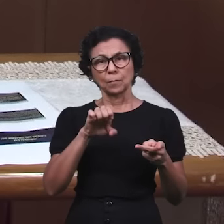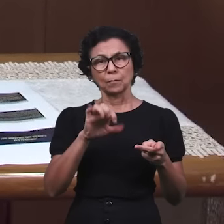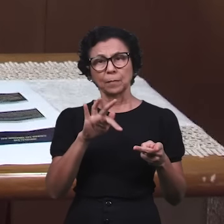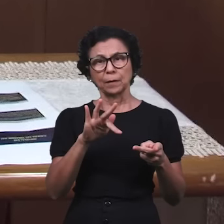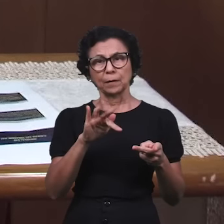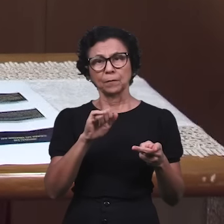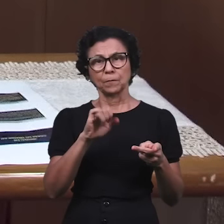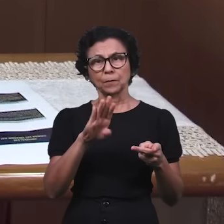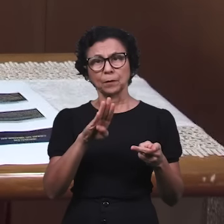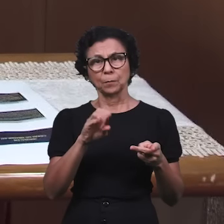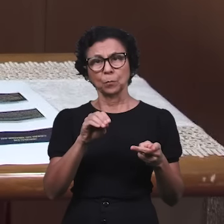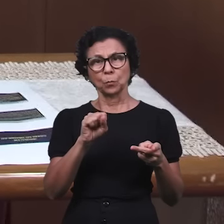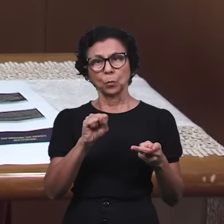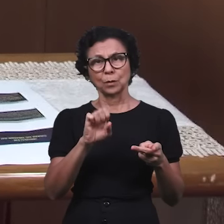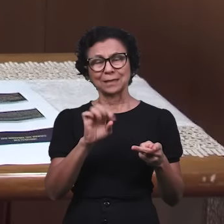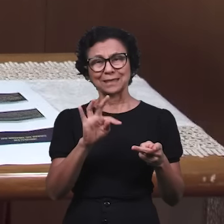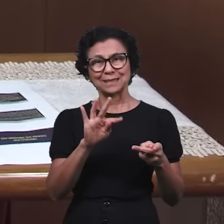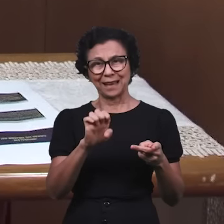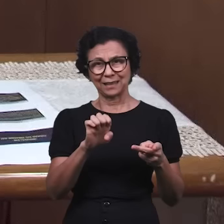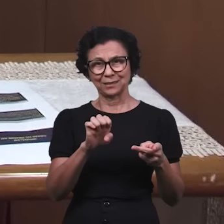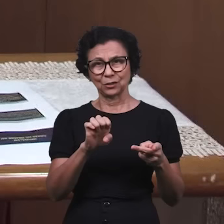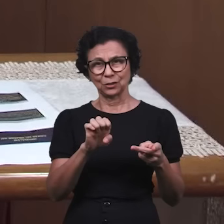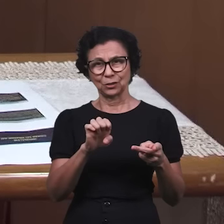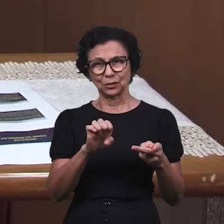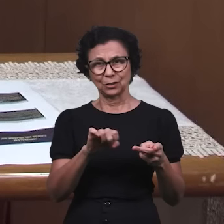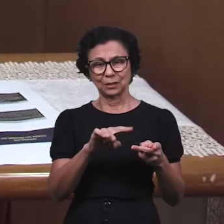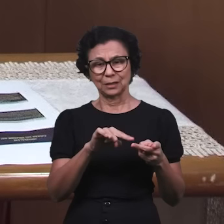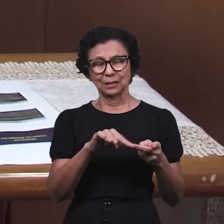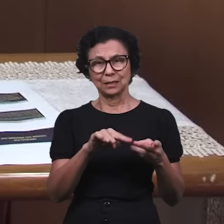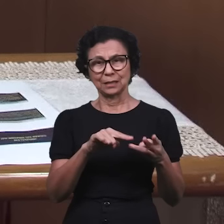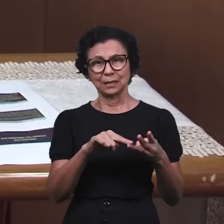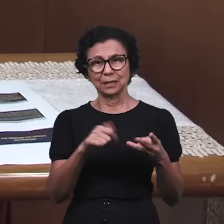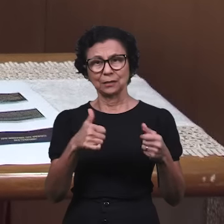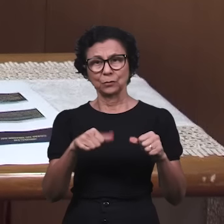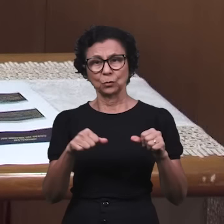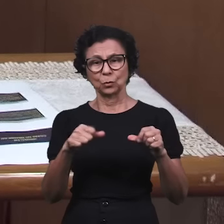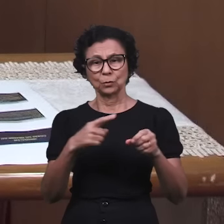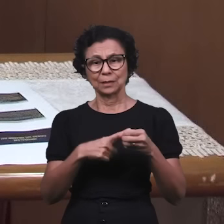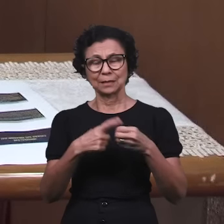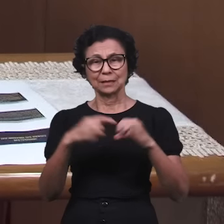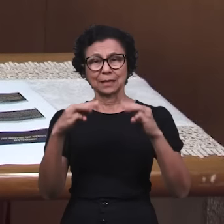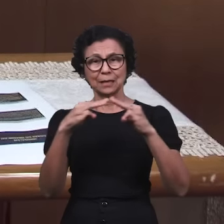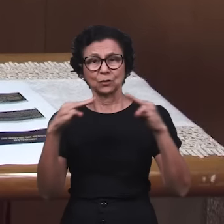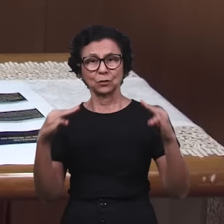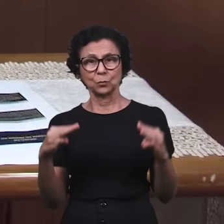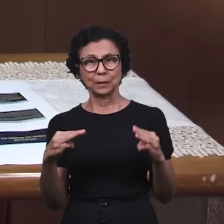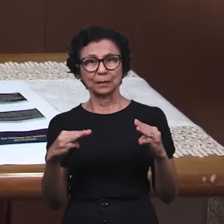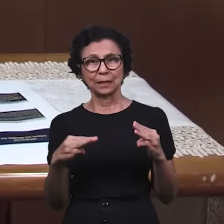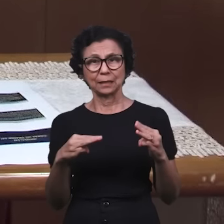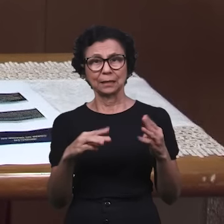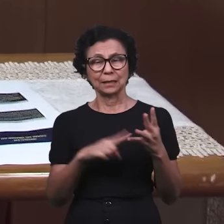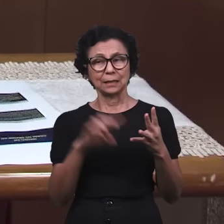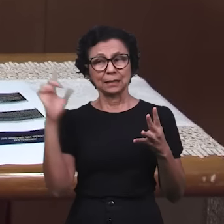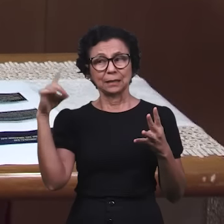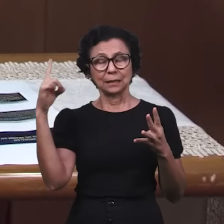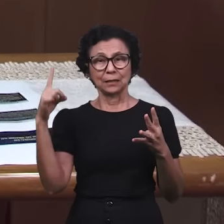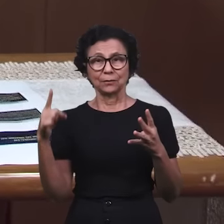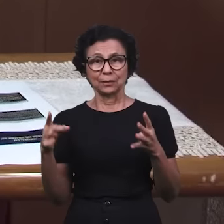se fortificou em Manaim, na cidade de Manaim, está do outro lado do Jordão, enquanto que Davi estava entre